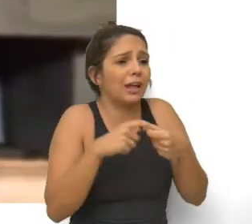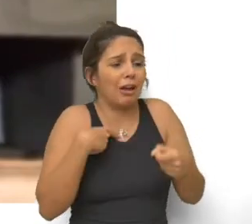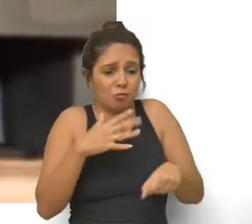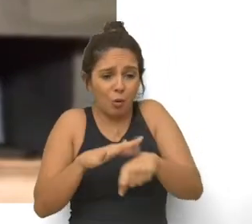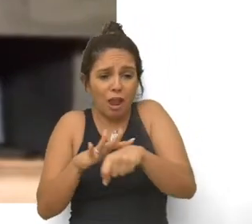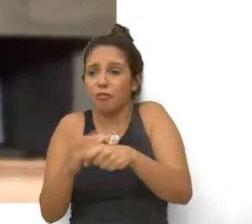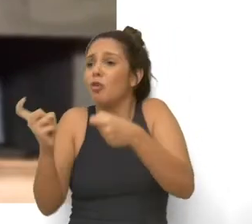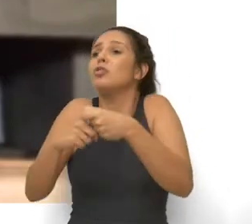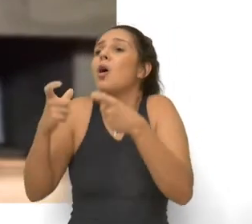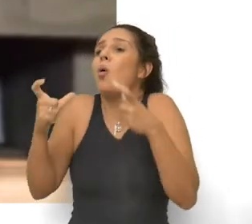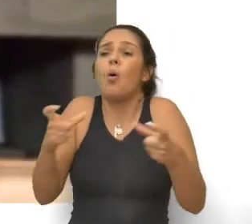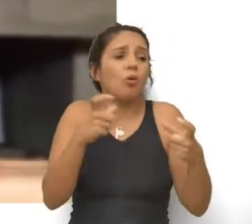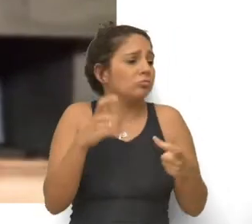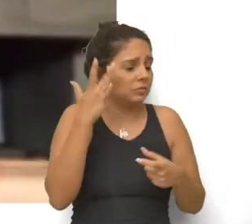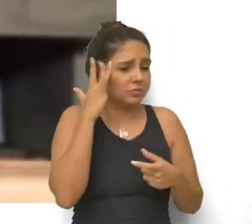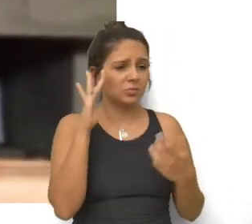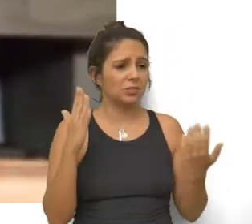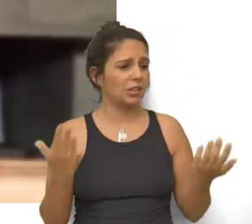doentes?